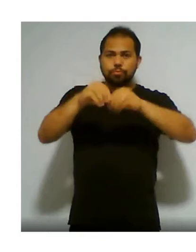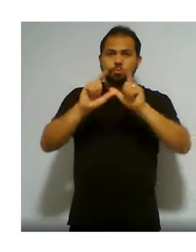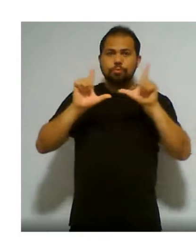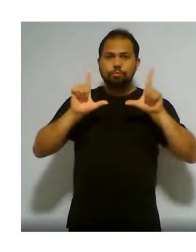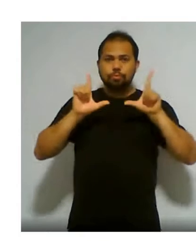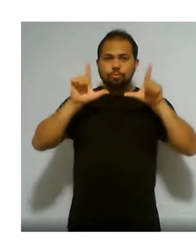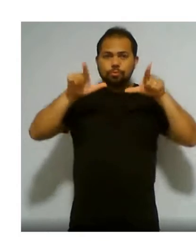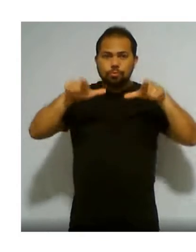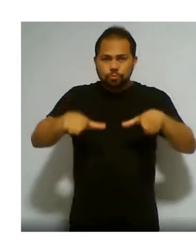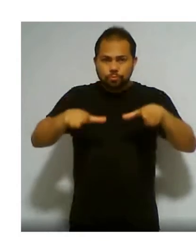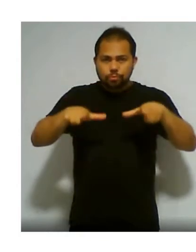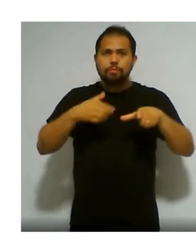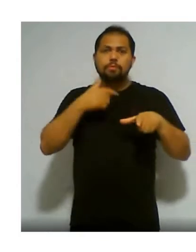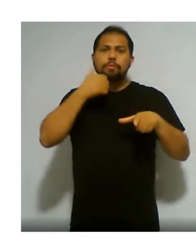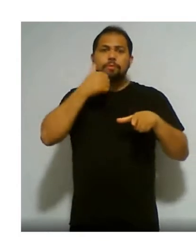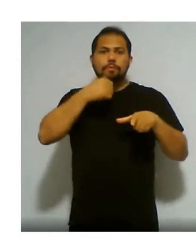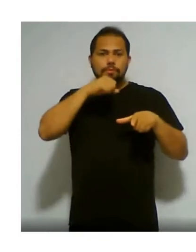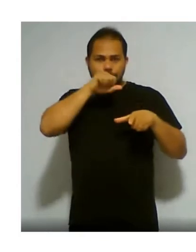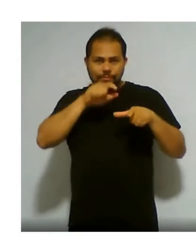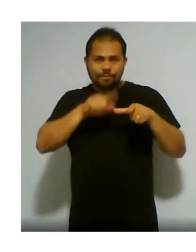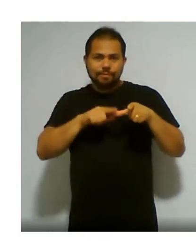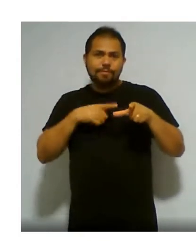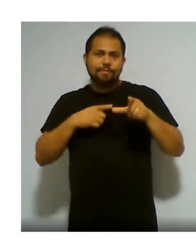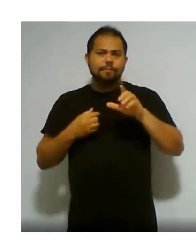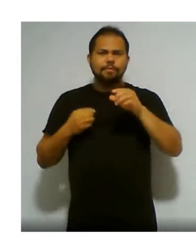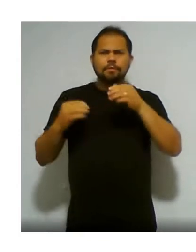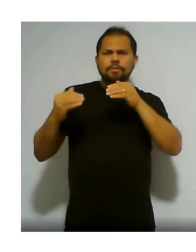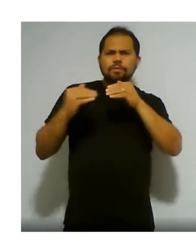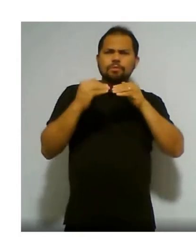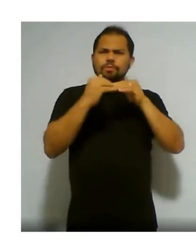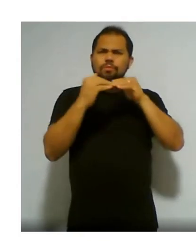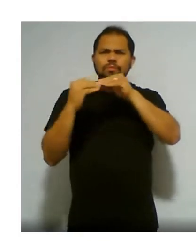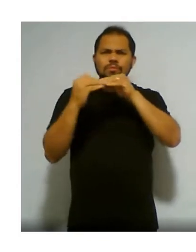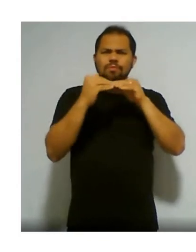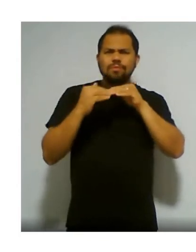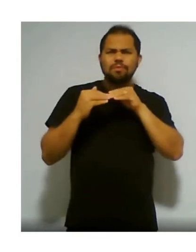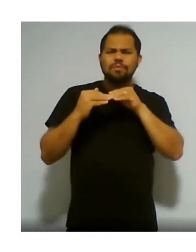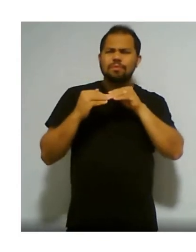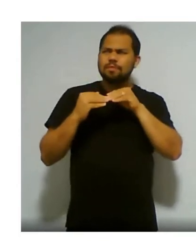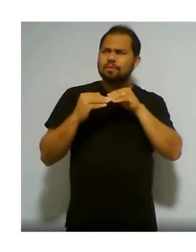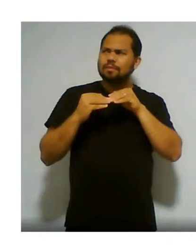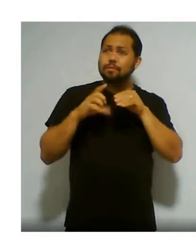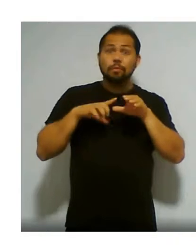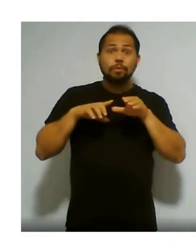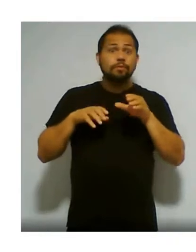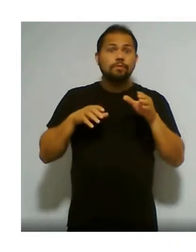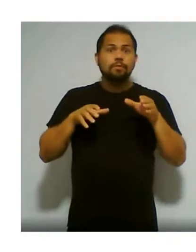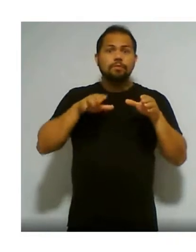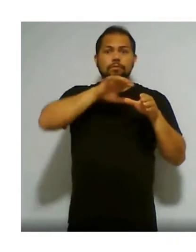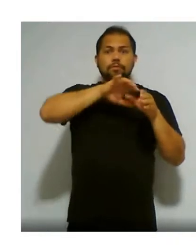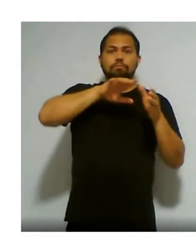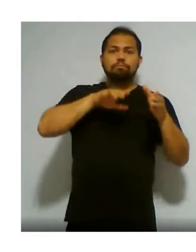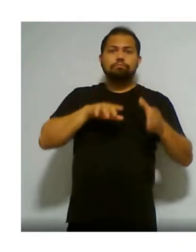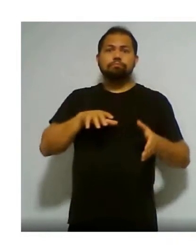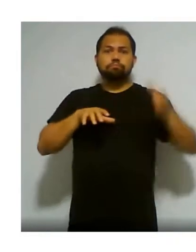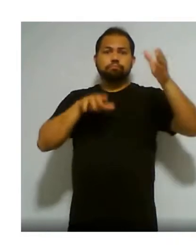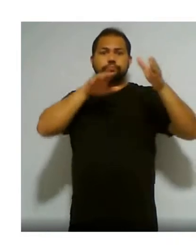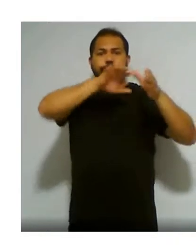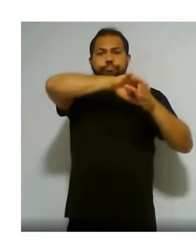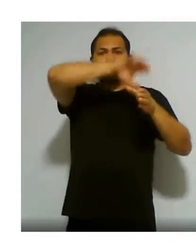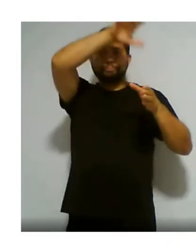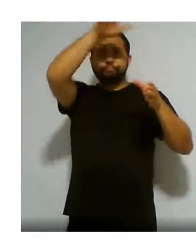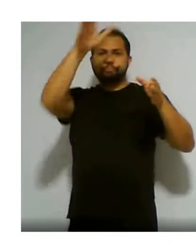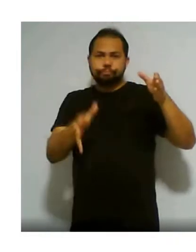vai ligar os conectores do gabinete. O que eu quero dizer com isso? Quando você compra um gabinete, lembra, o gabinete vem vazio. Ele não vem